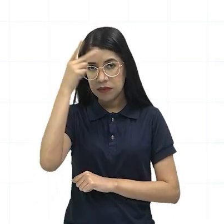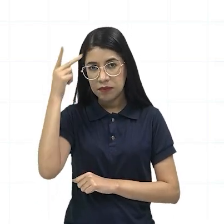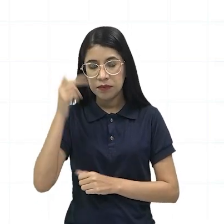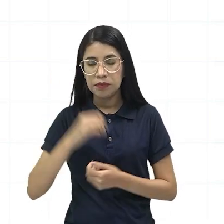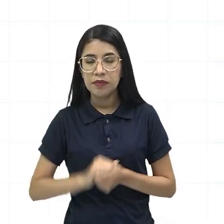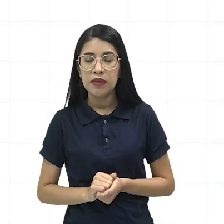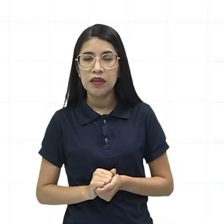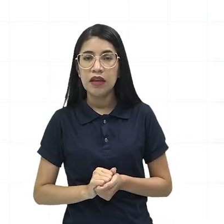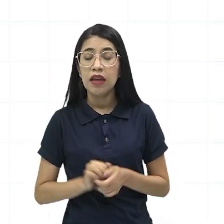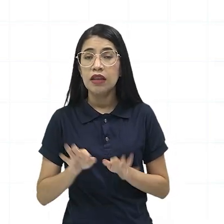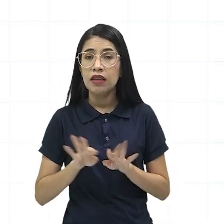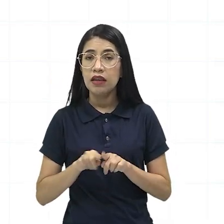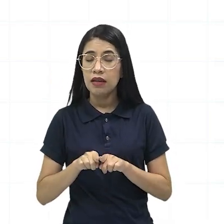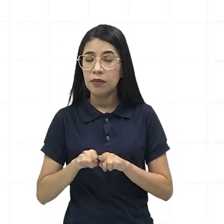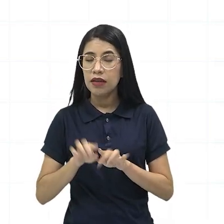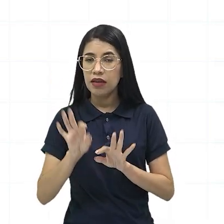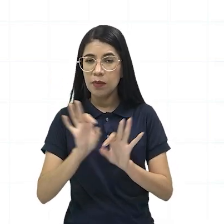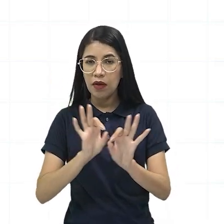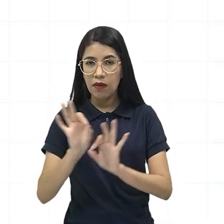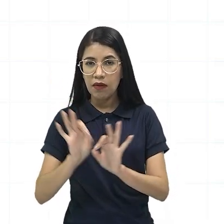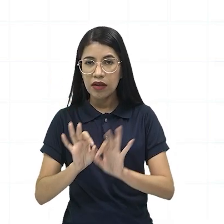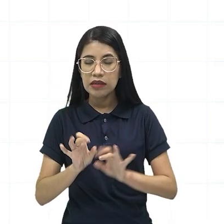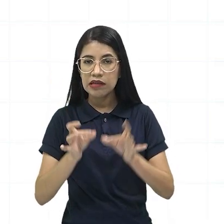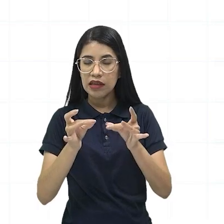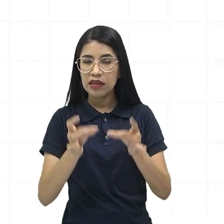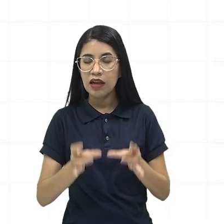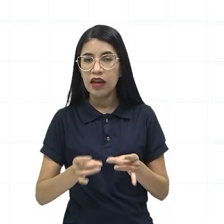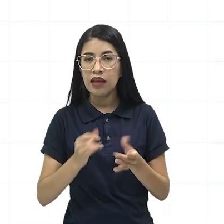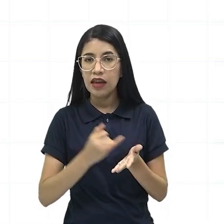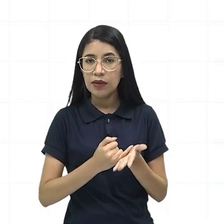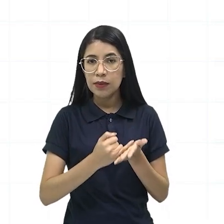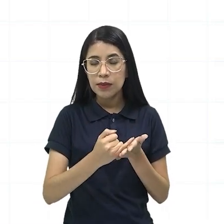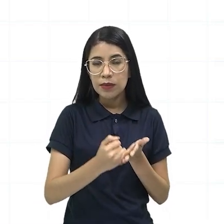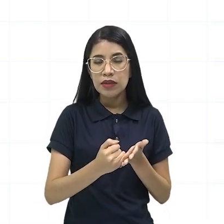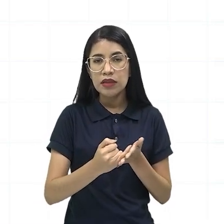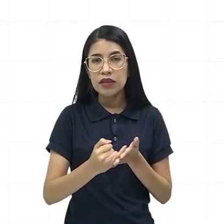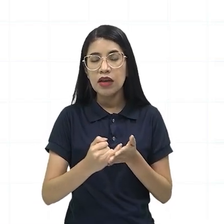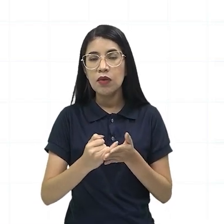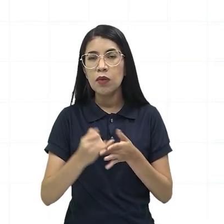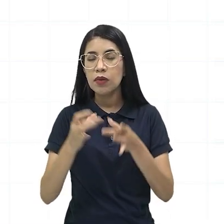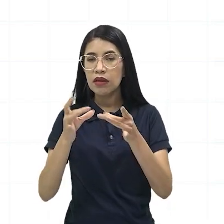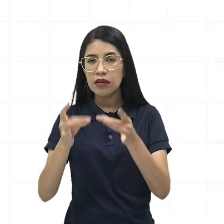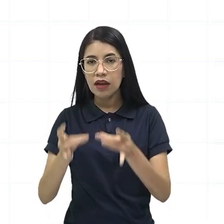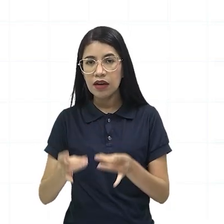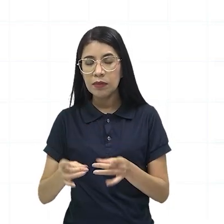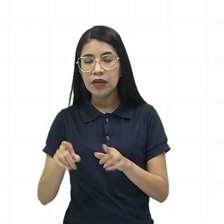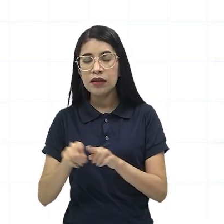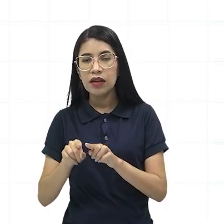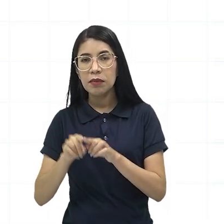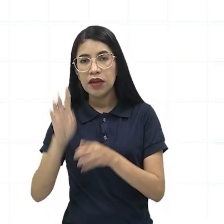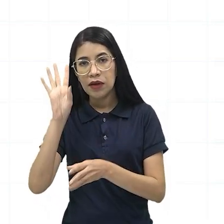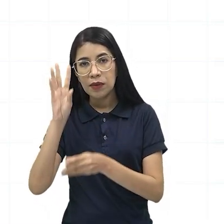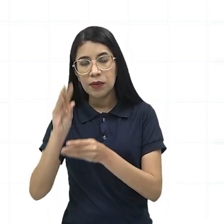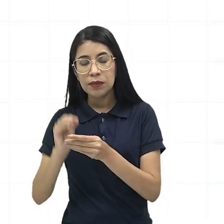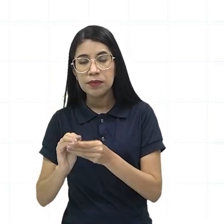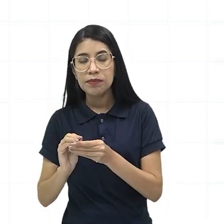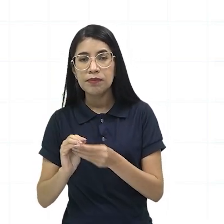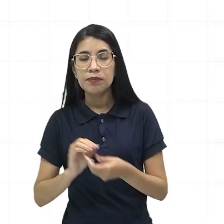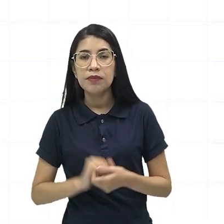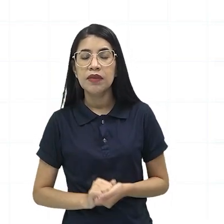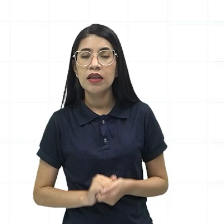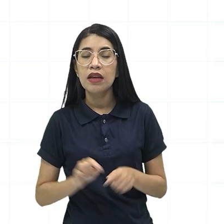tem uma organização aí, né? Que é a introdução, o desenvolvimento, uma conclusão, aí a gente vai